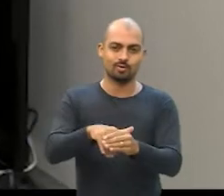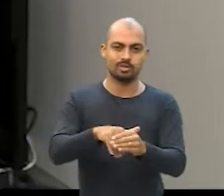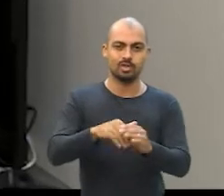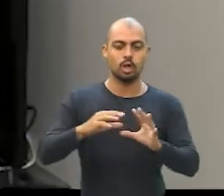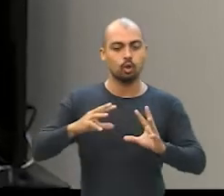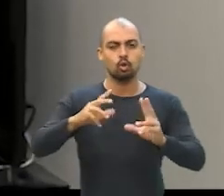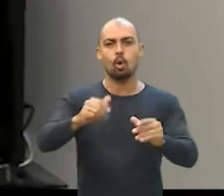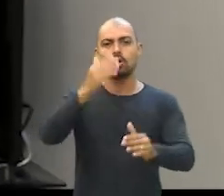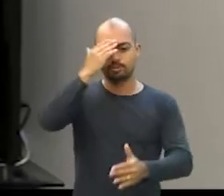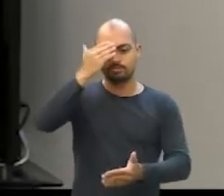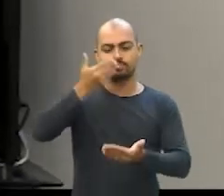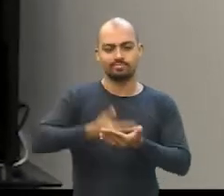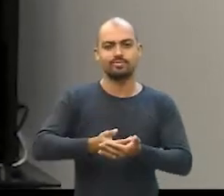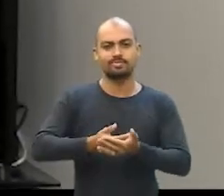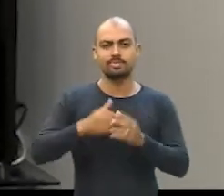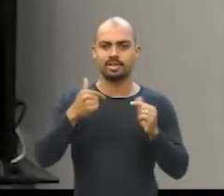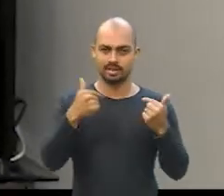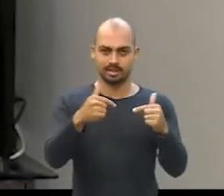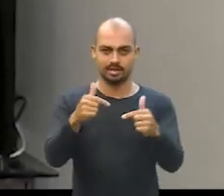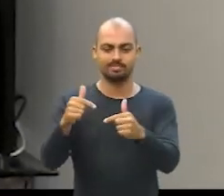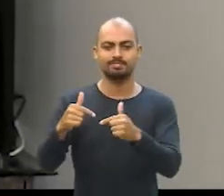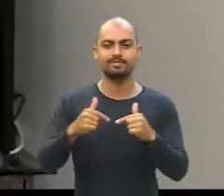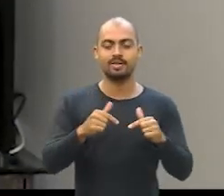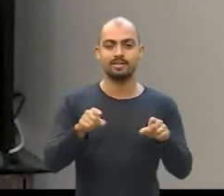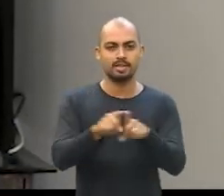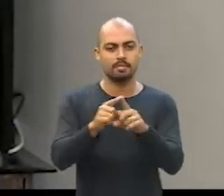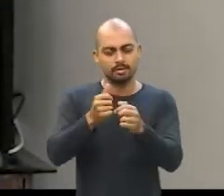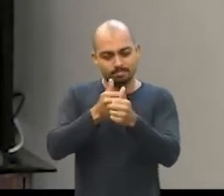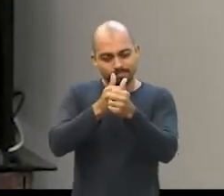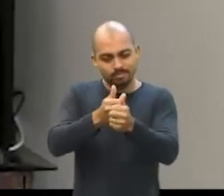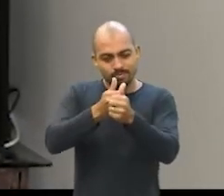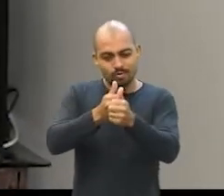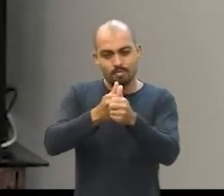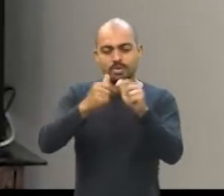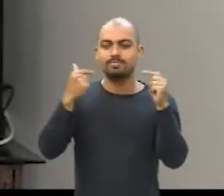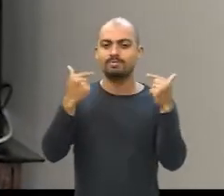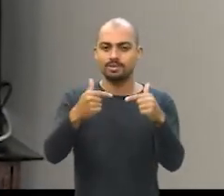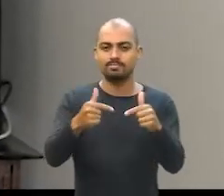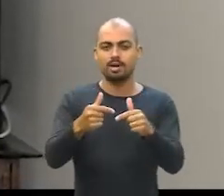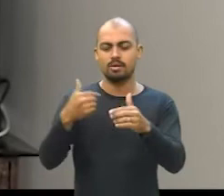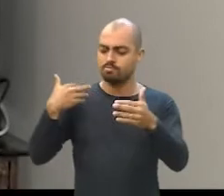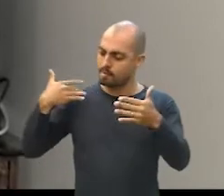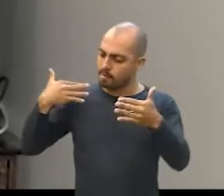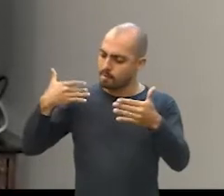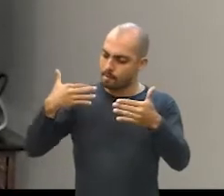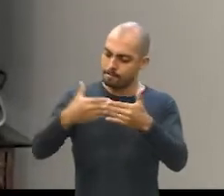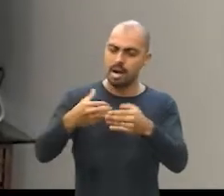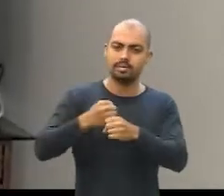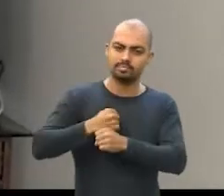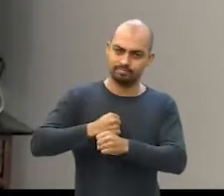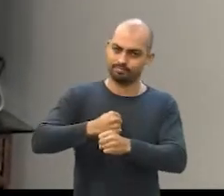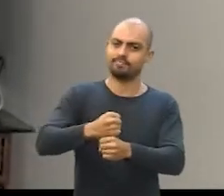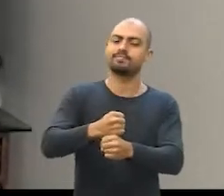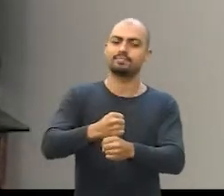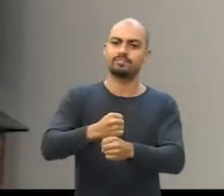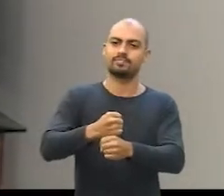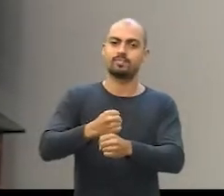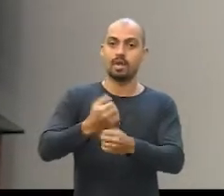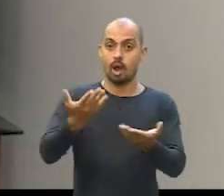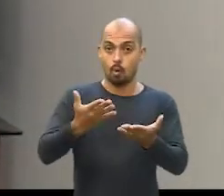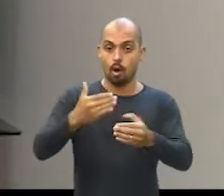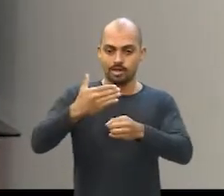2.470 votos. Todos aqueles que confiaram no nosso trabalho, que acompanharam o nosso trabalho ao longo dos últimos